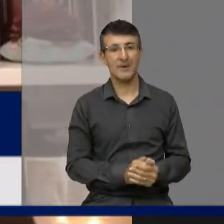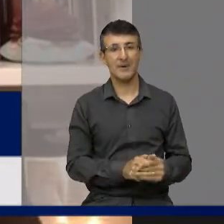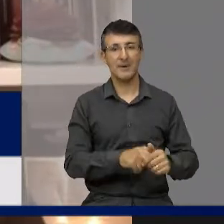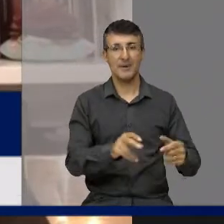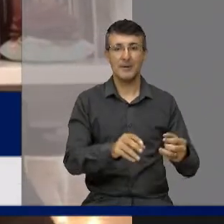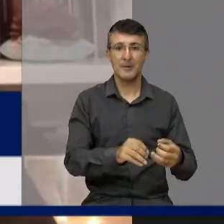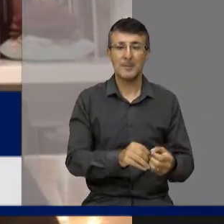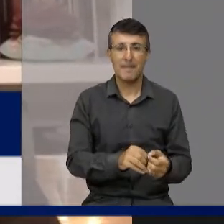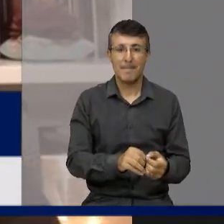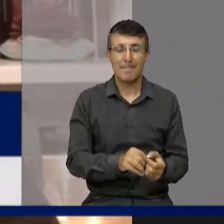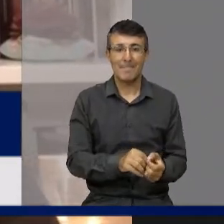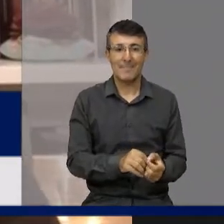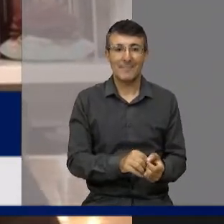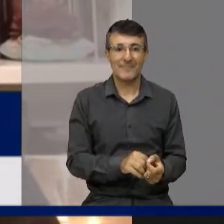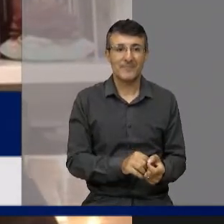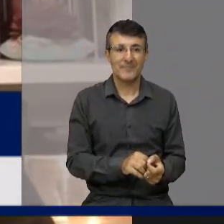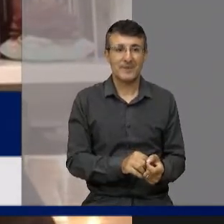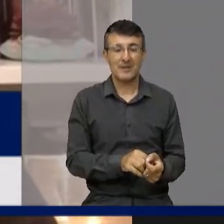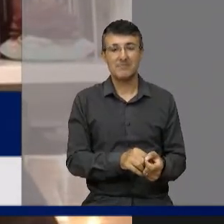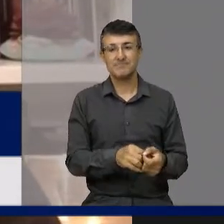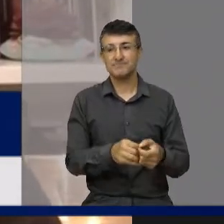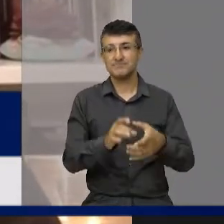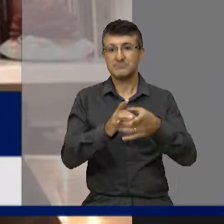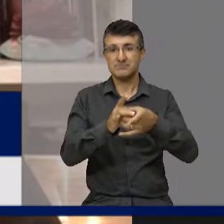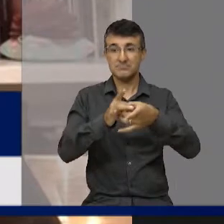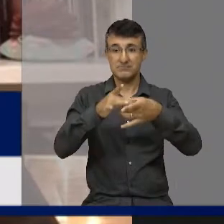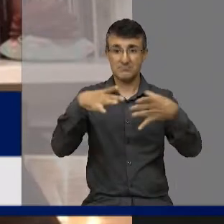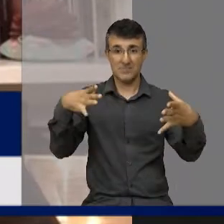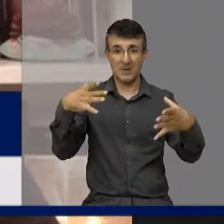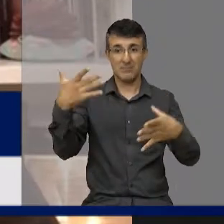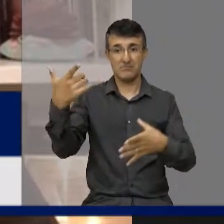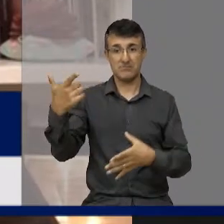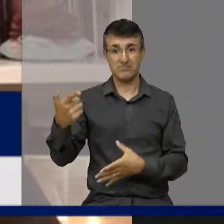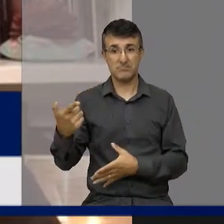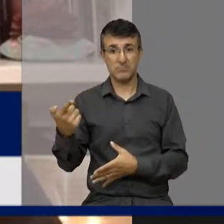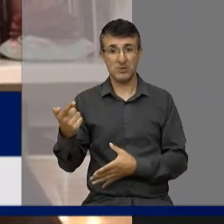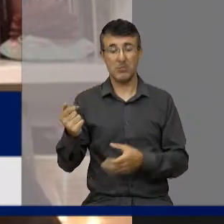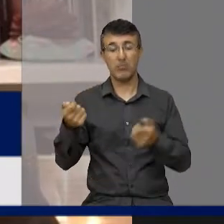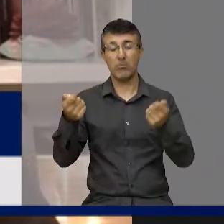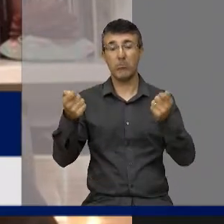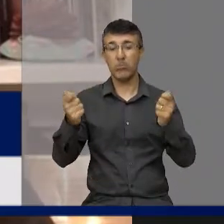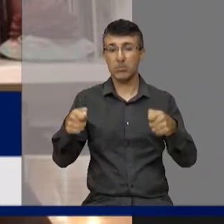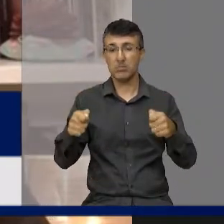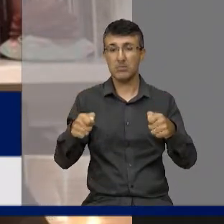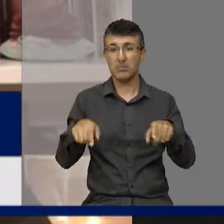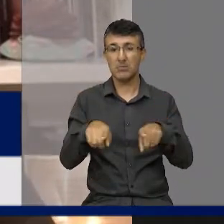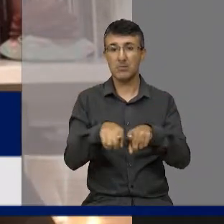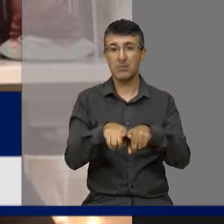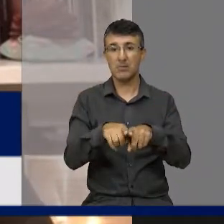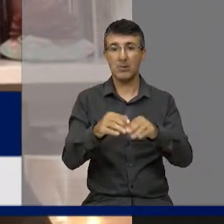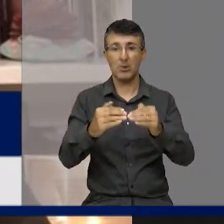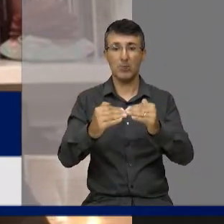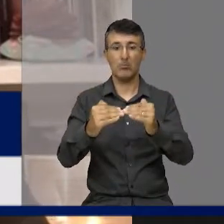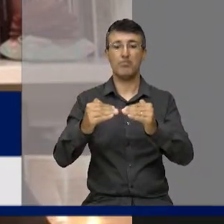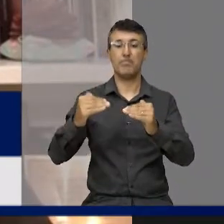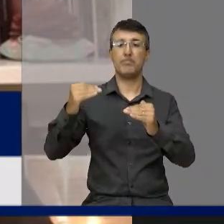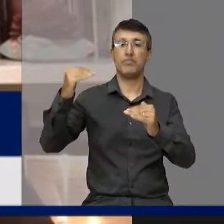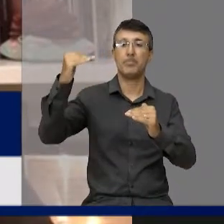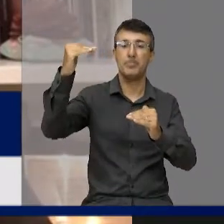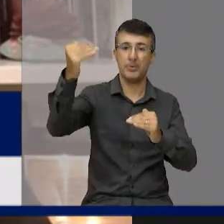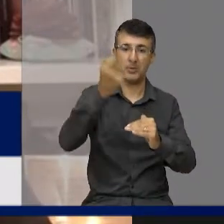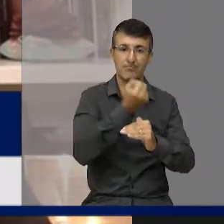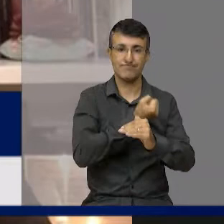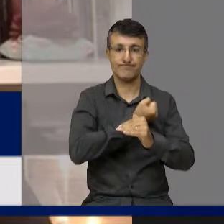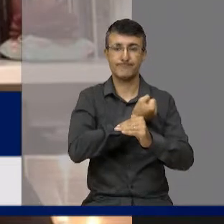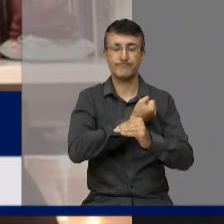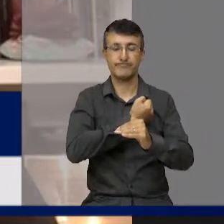meio ou de instrumento de maior letalidade, como o caso da arma de fogo, pode também aumentar o número de mortes de mulheres.